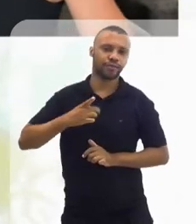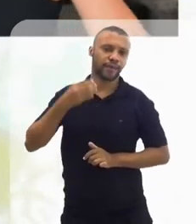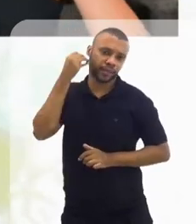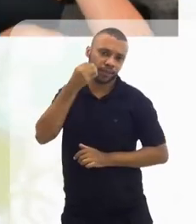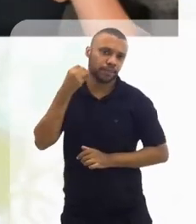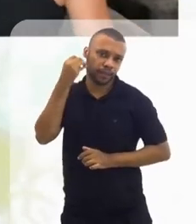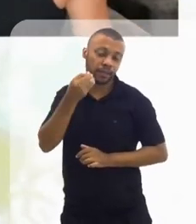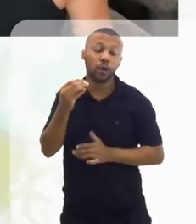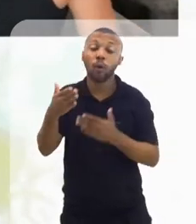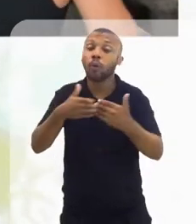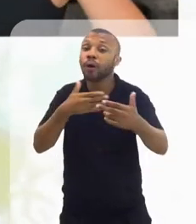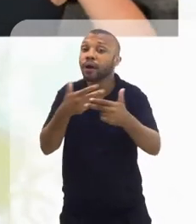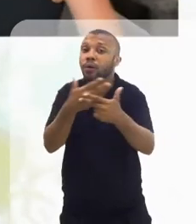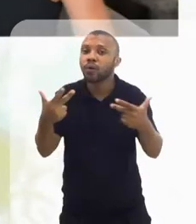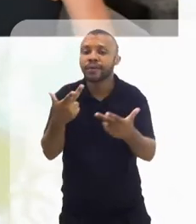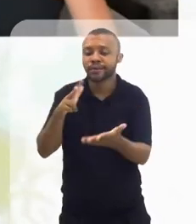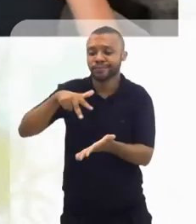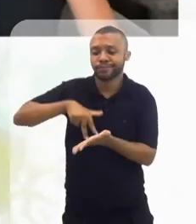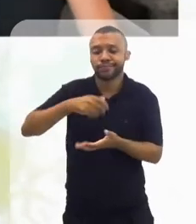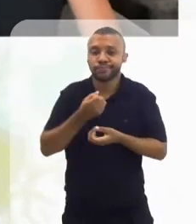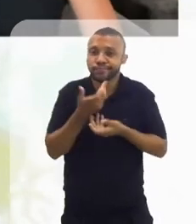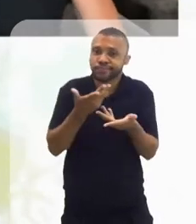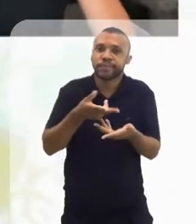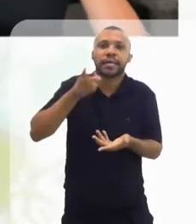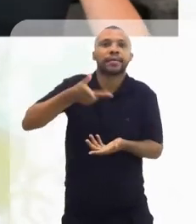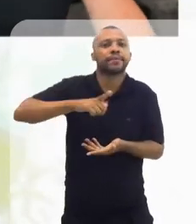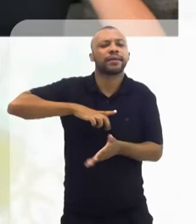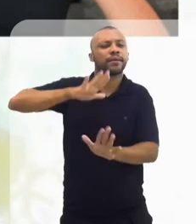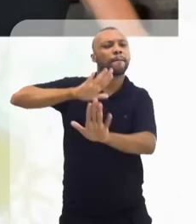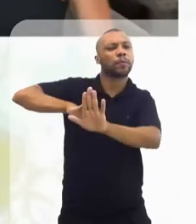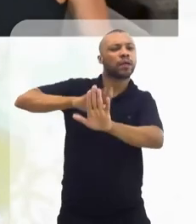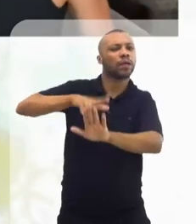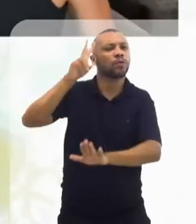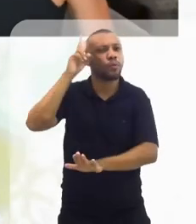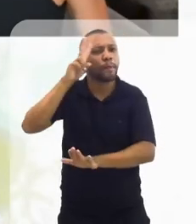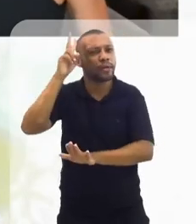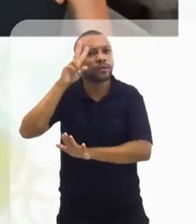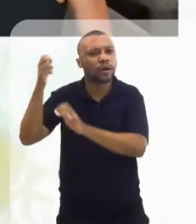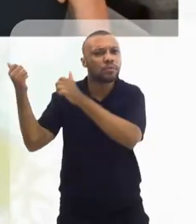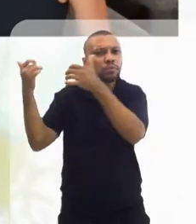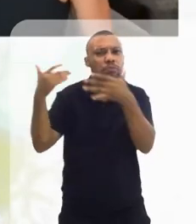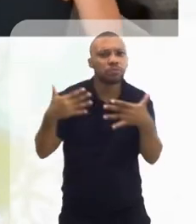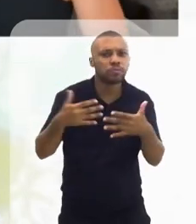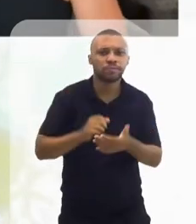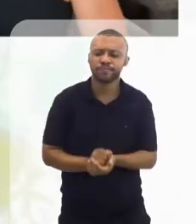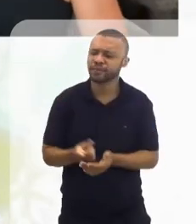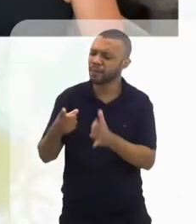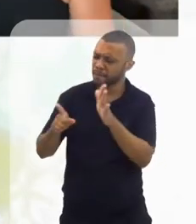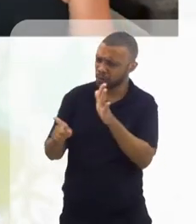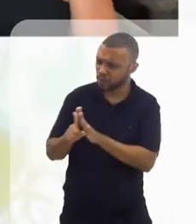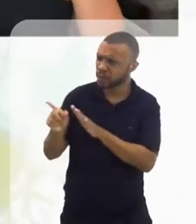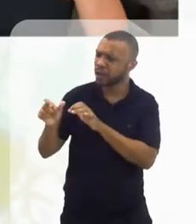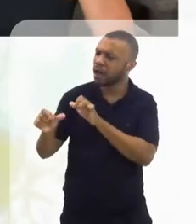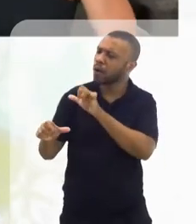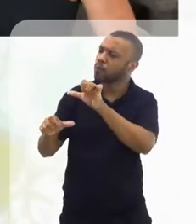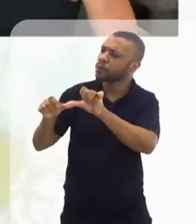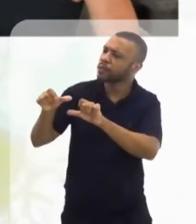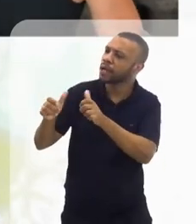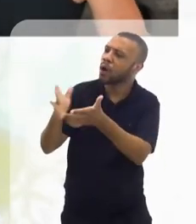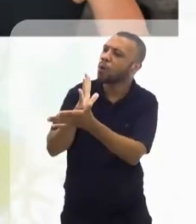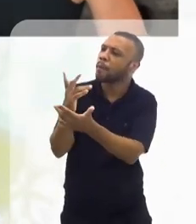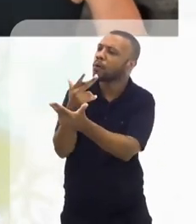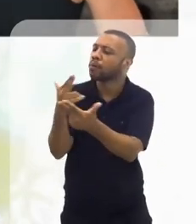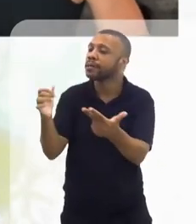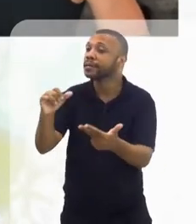E parece que sempre, qualquer coisa que eu vá falar, sempre tem que ter uma história por trás, né? Mudaria alguma